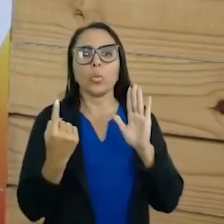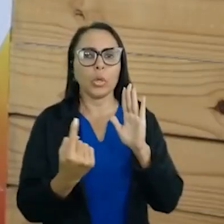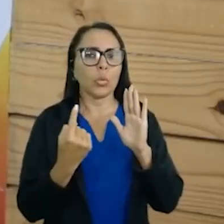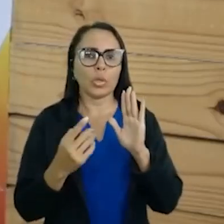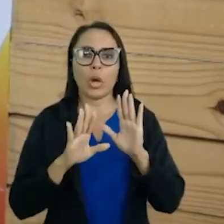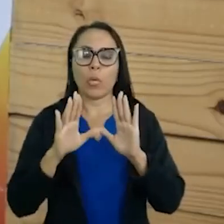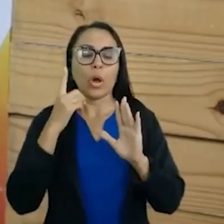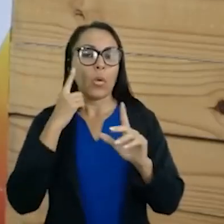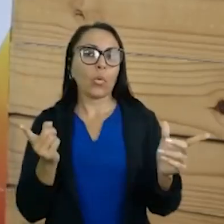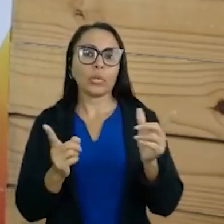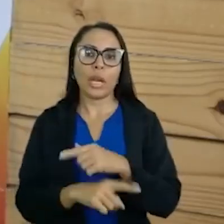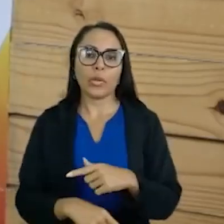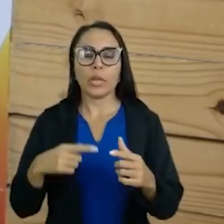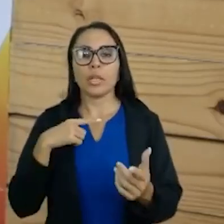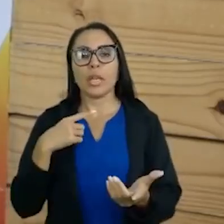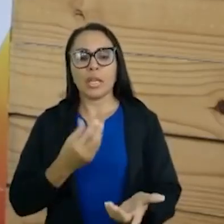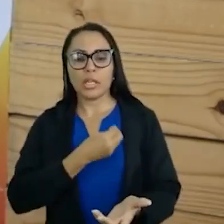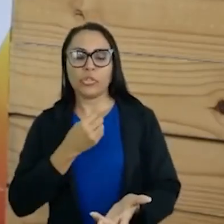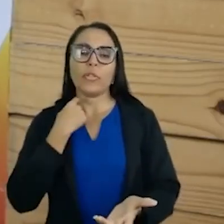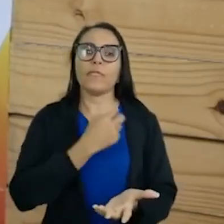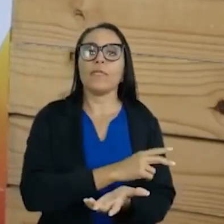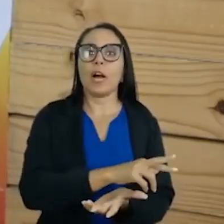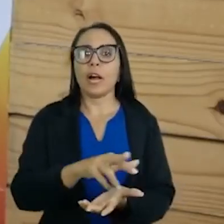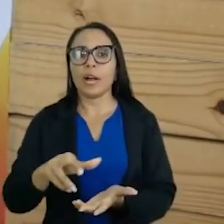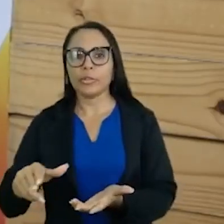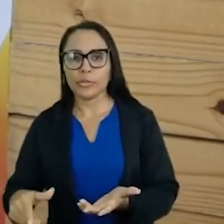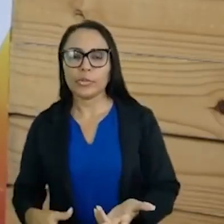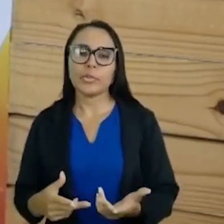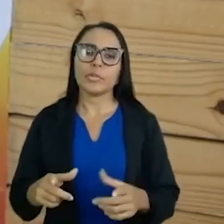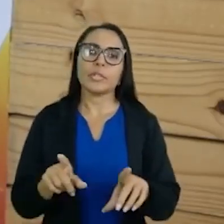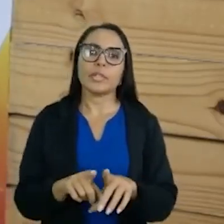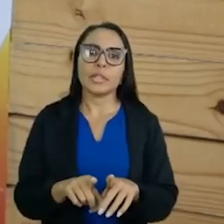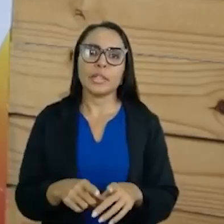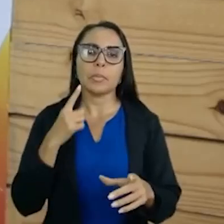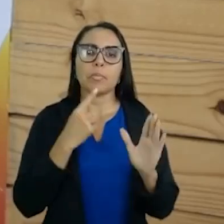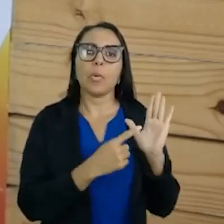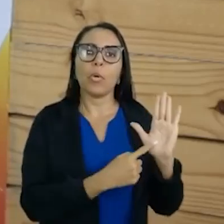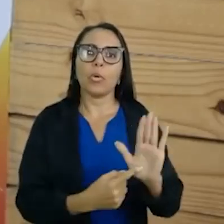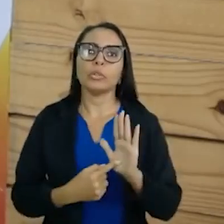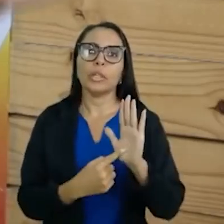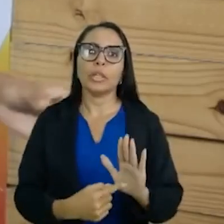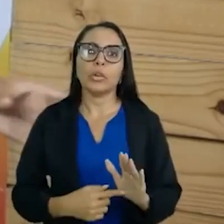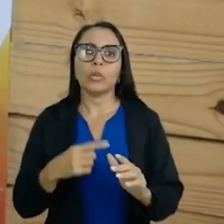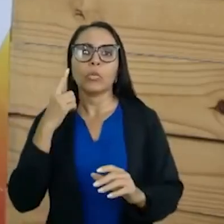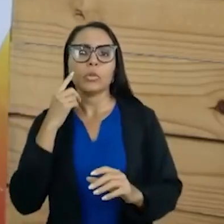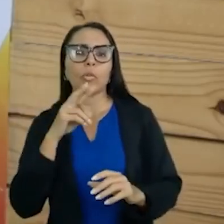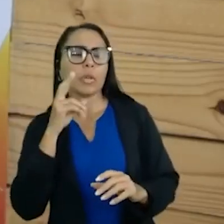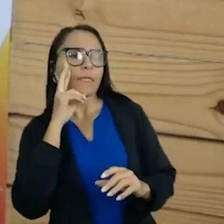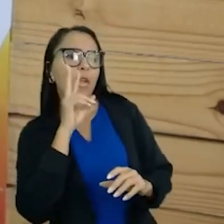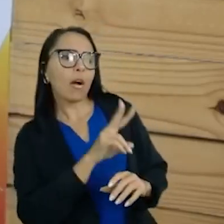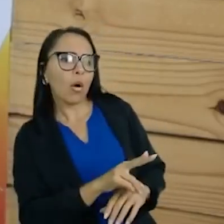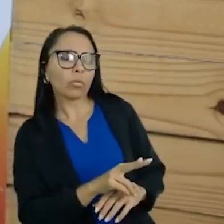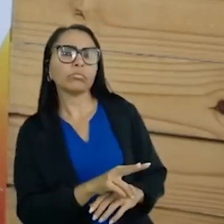Ao contrário, pode existir vários. O modelo mental tem lá uma chavezinha que mostra, tipo, é aquela coisa, quando você vê algo, você